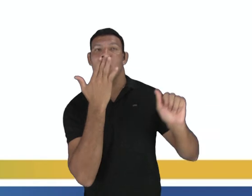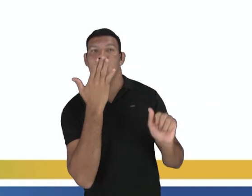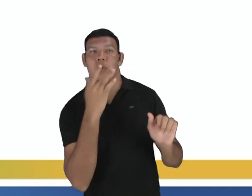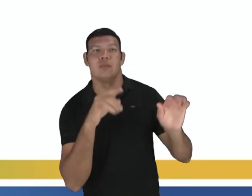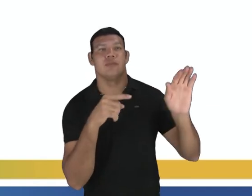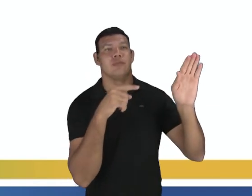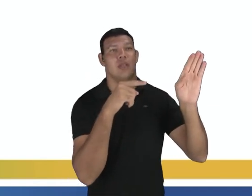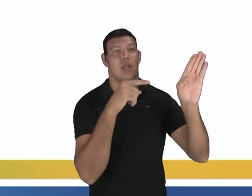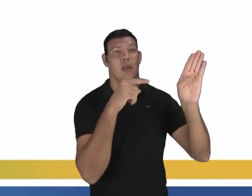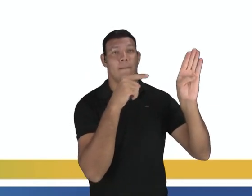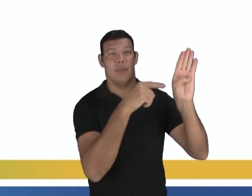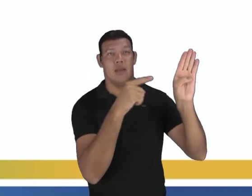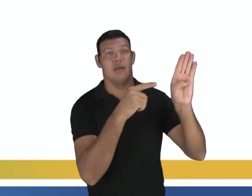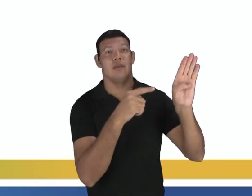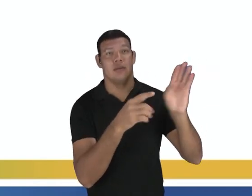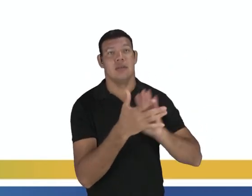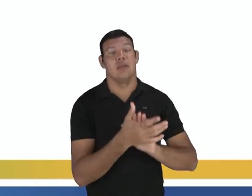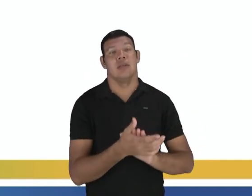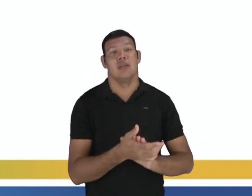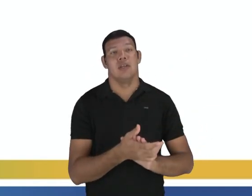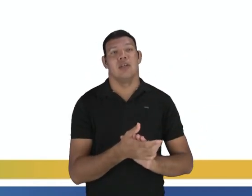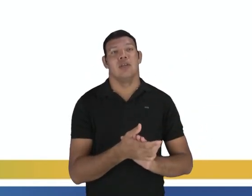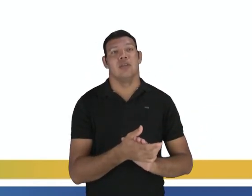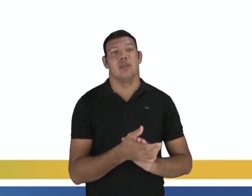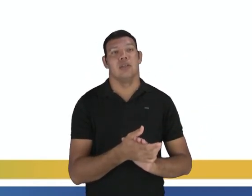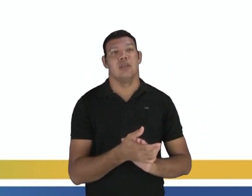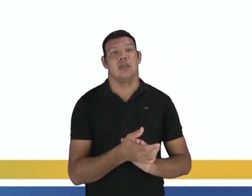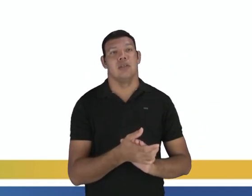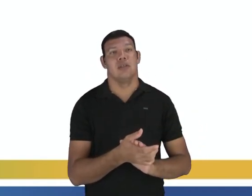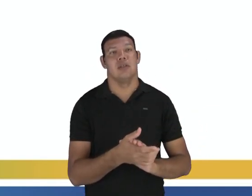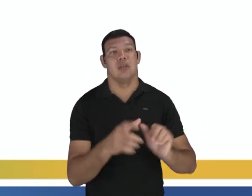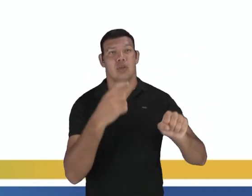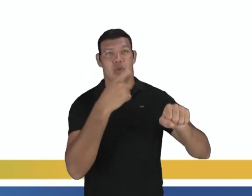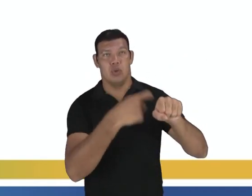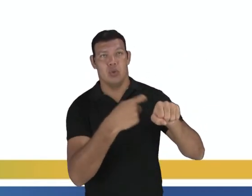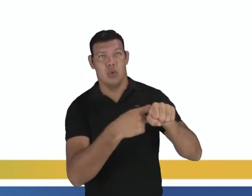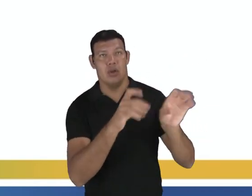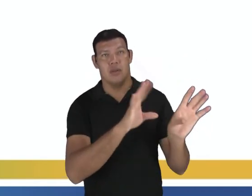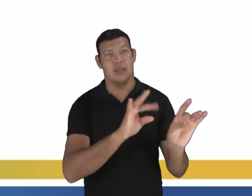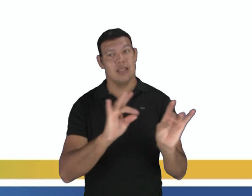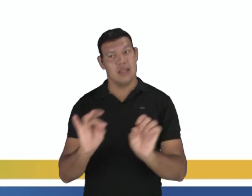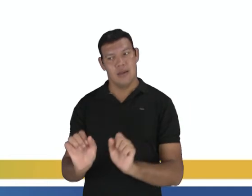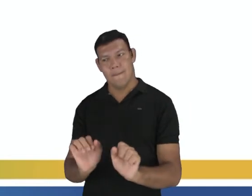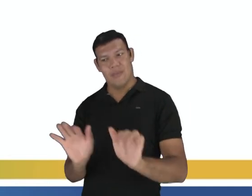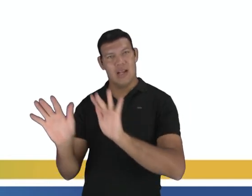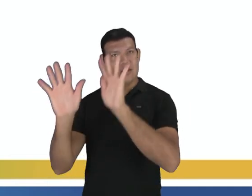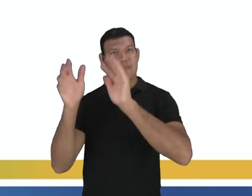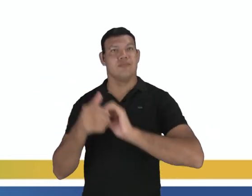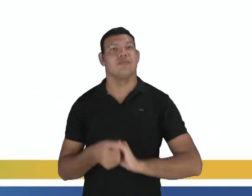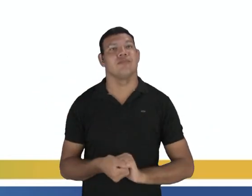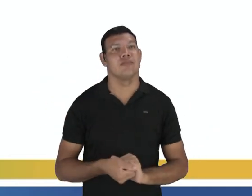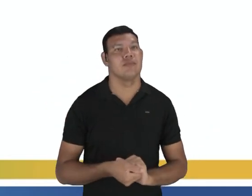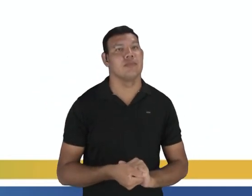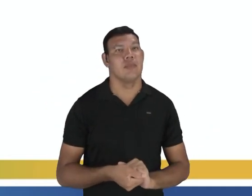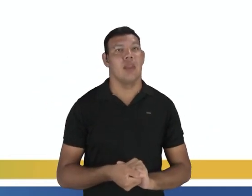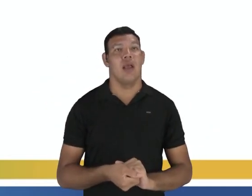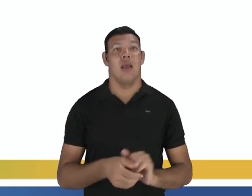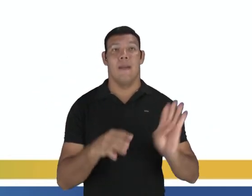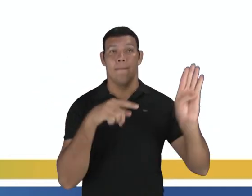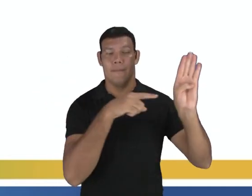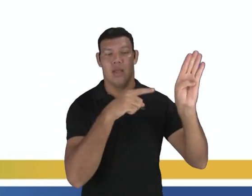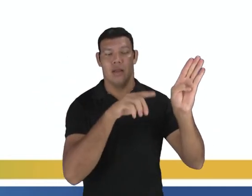estado físico. Aqui a gente já pode descartar, porque o estado físico, quando tem a mudança, é um fenômeno